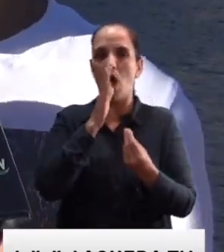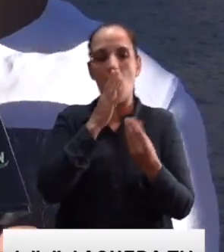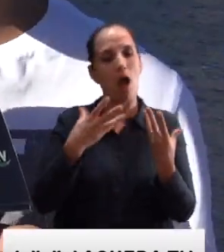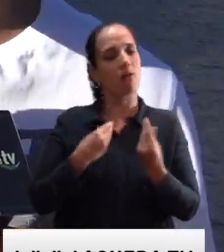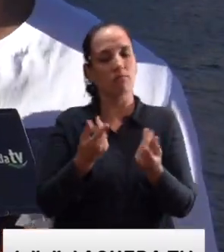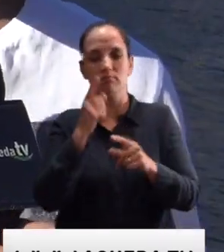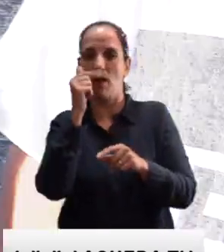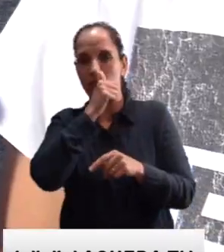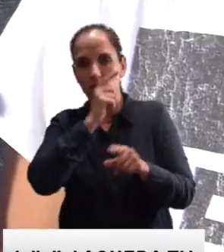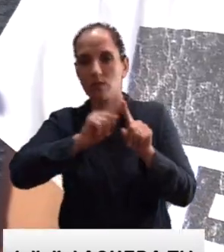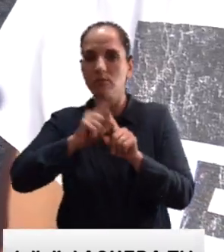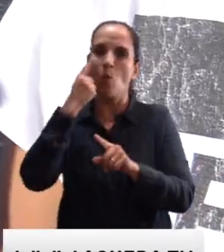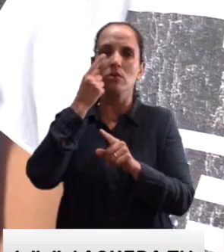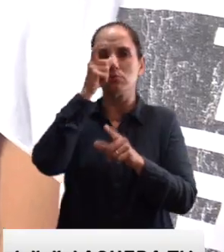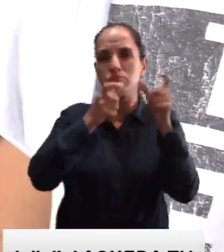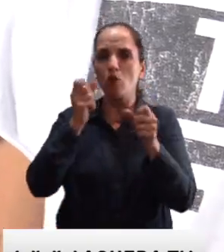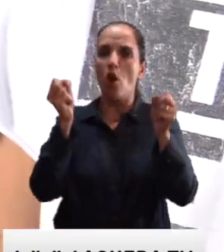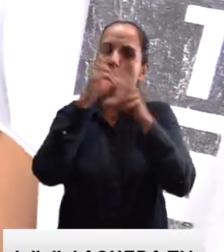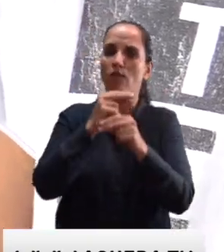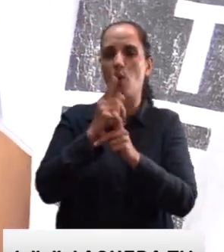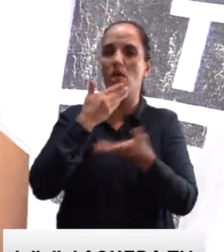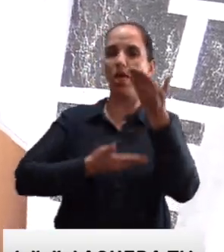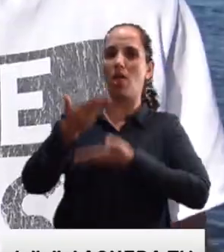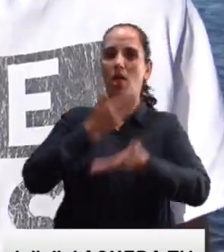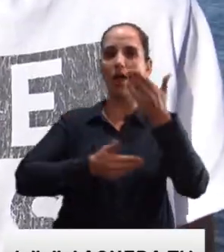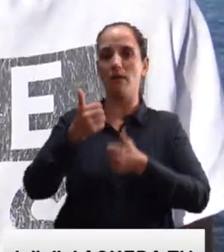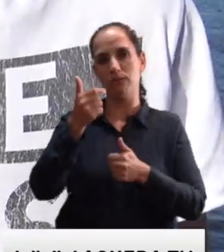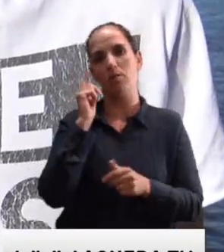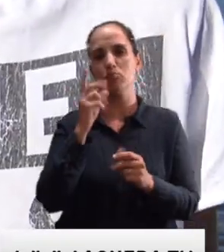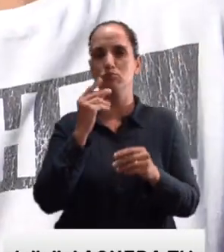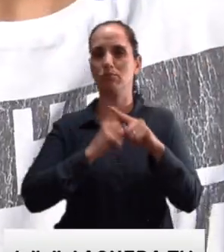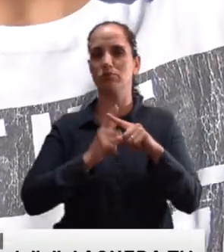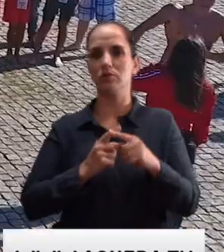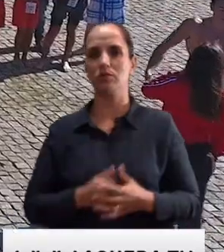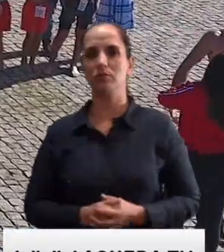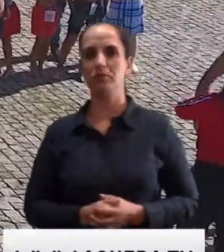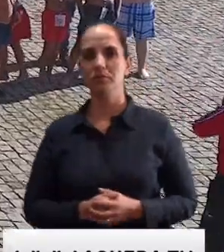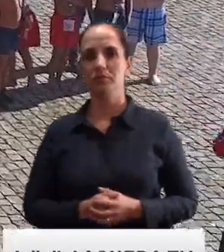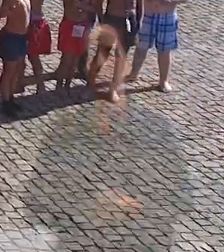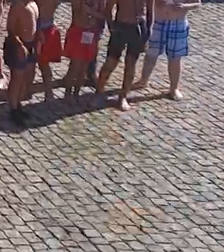juntos lá na água, podemos conhecer pessoas novas e divertirmos-nos mais. É muito fixe.